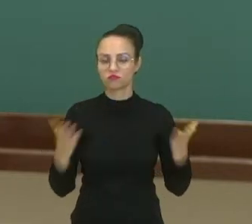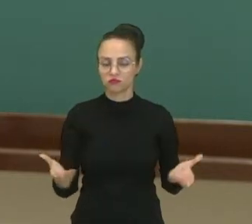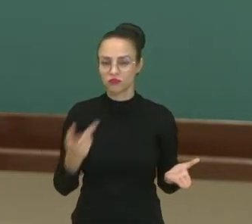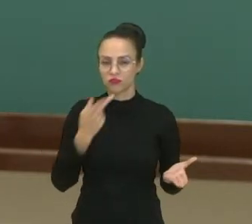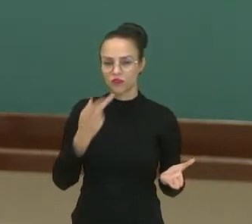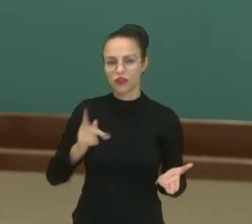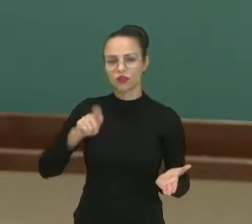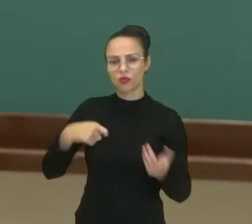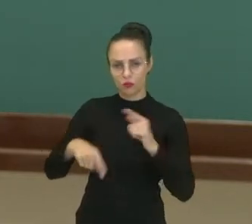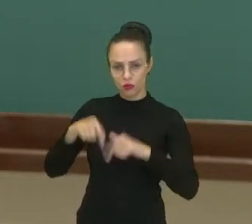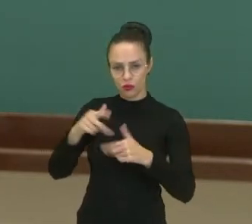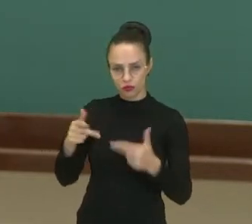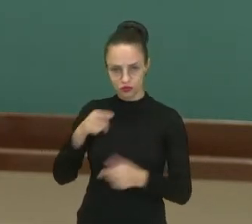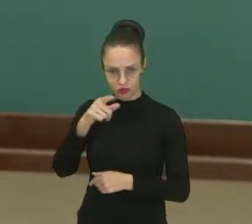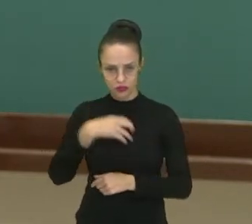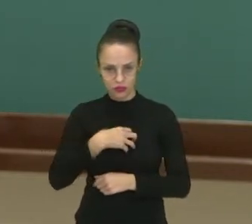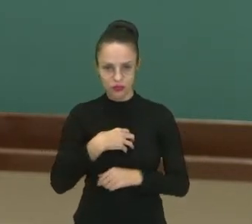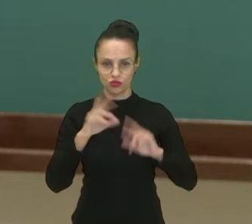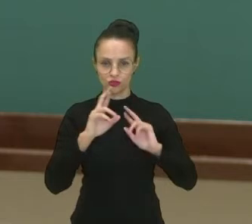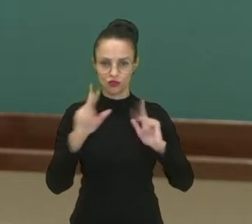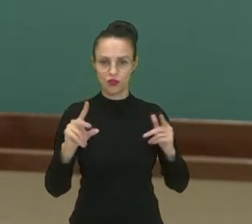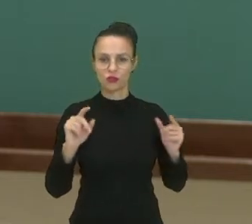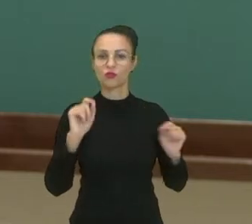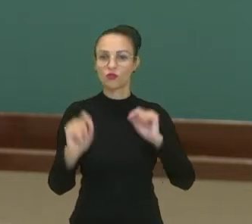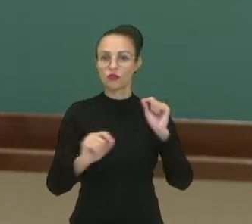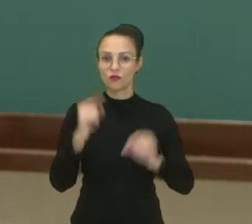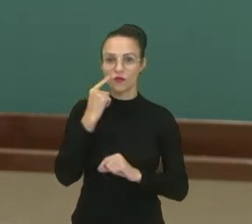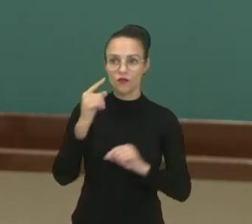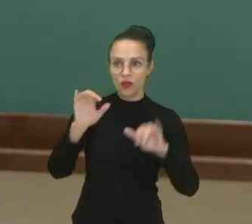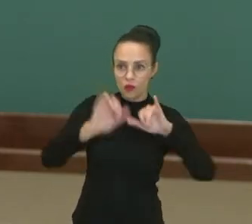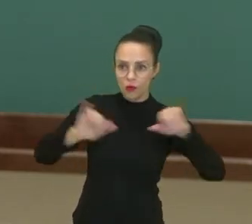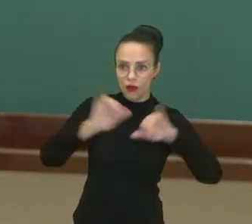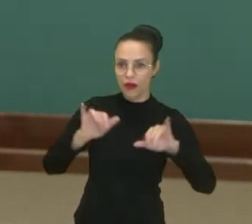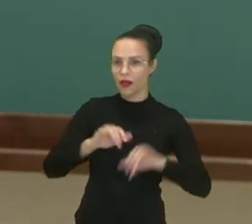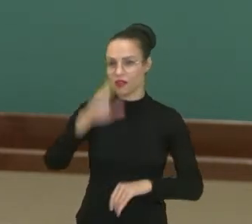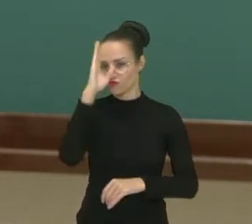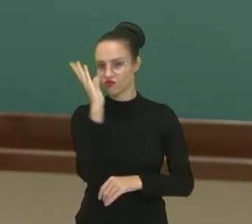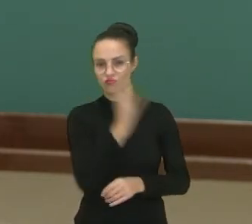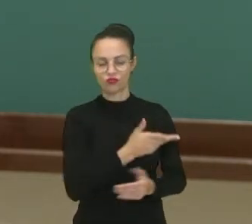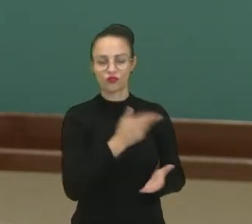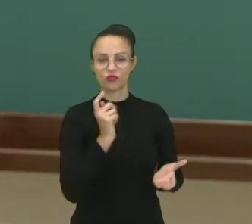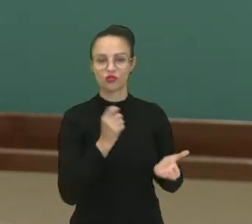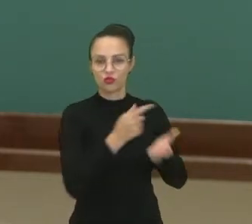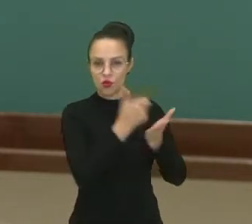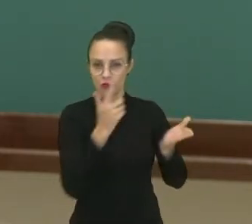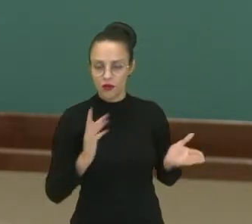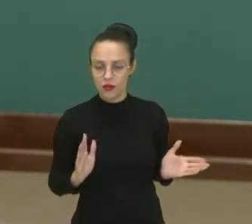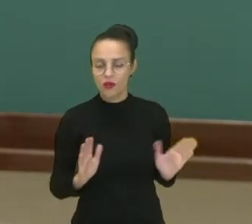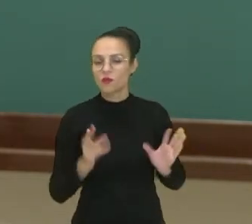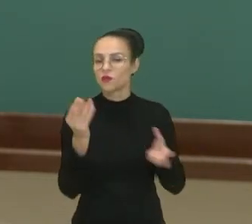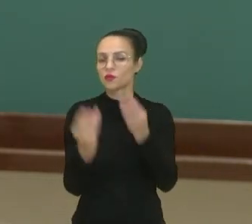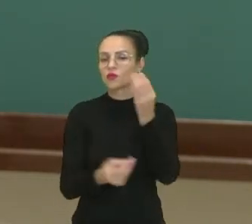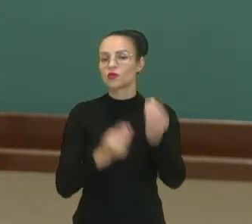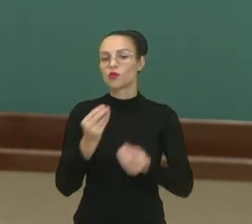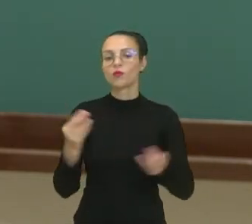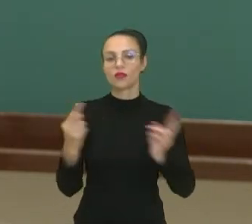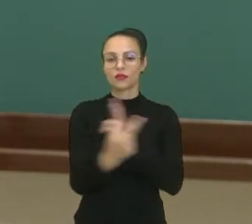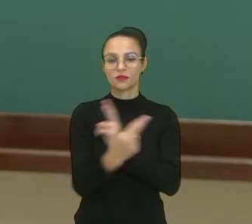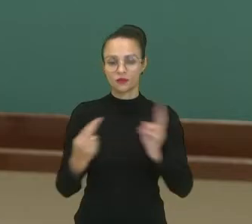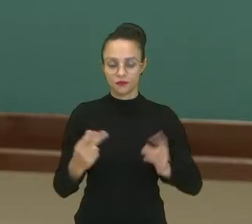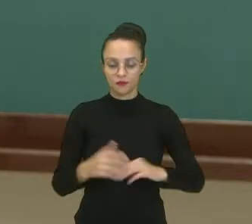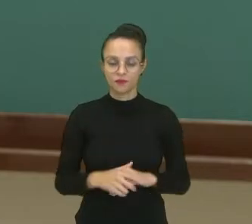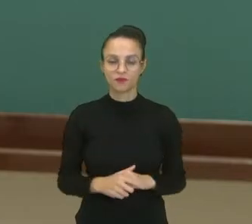para você? Você é daqueles que vê a propaganda já sai direto conferir? Como que é essa relação?